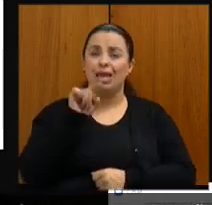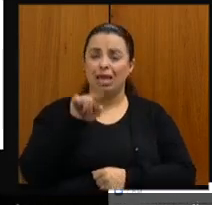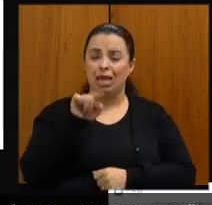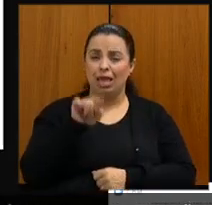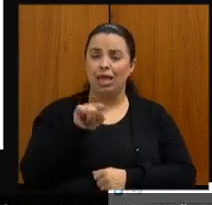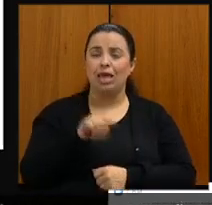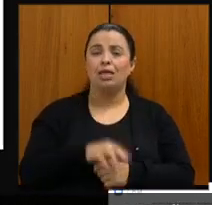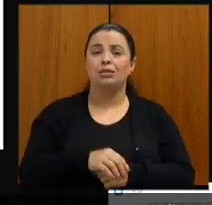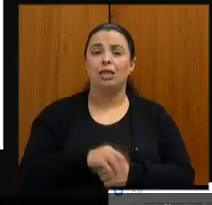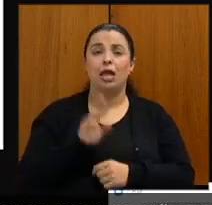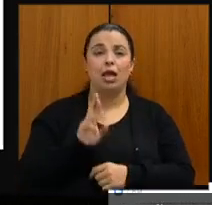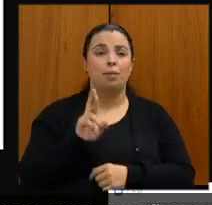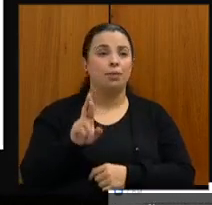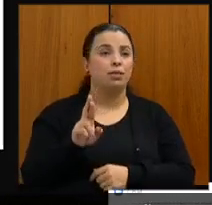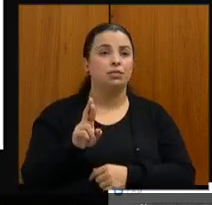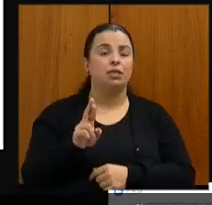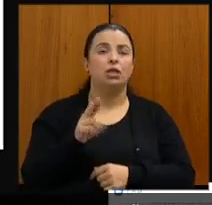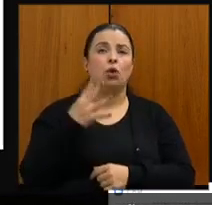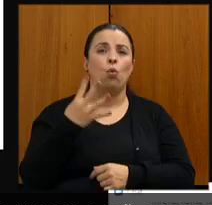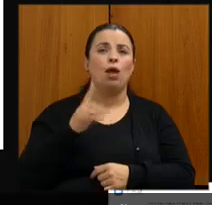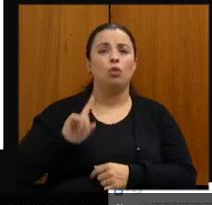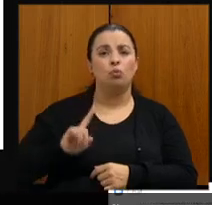4.775 famílias